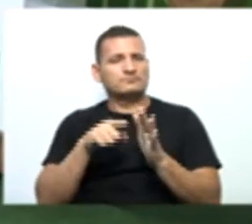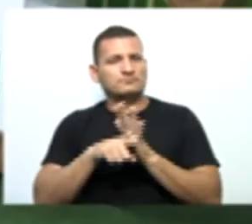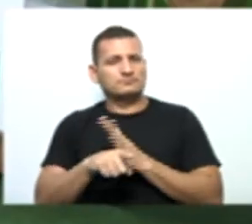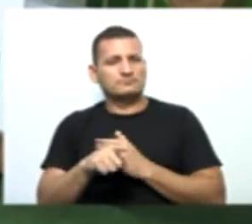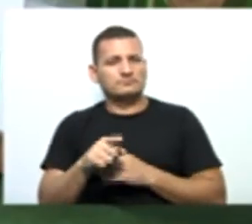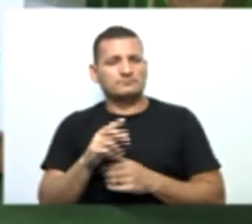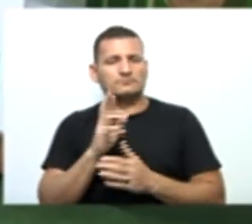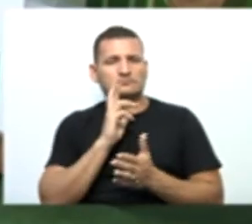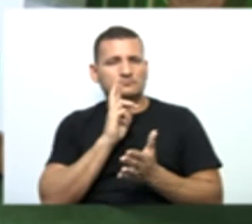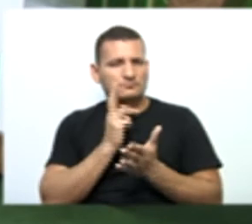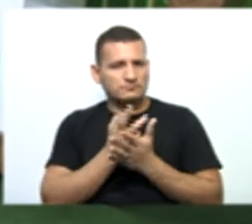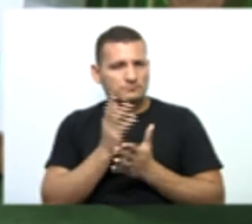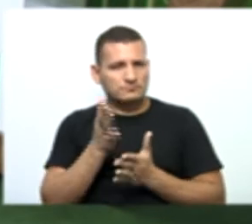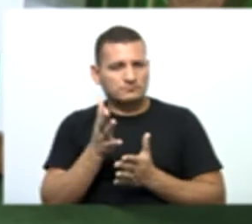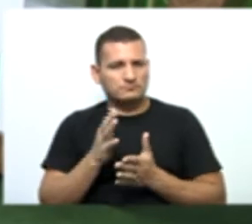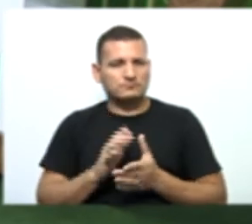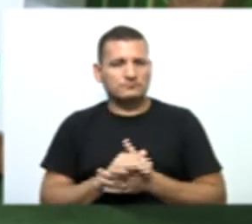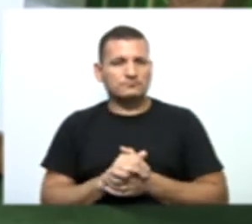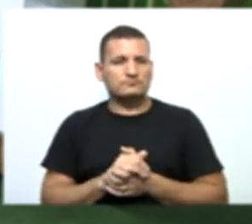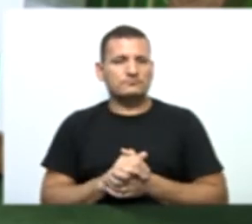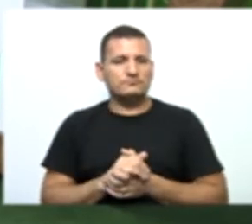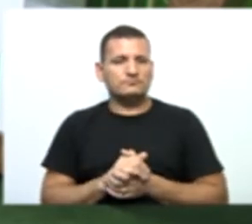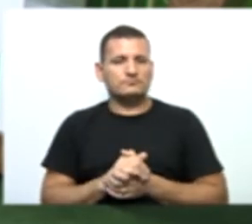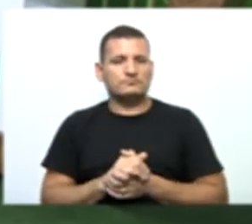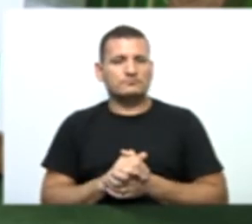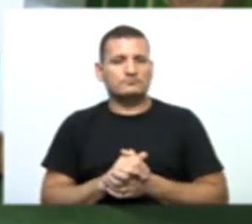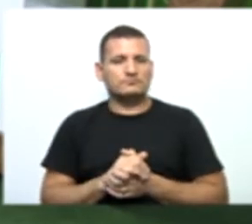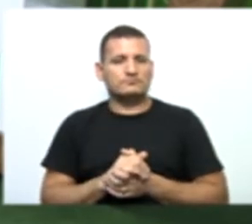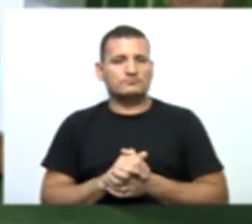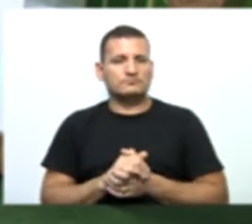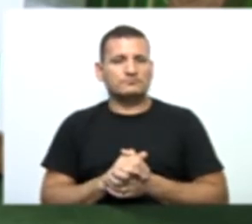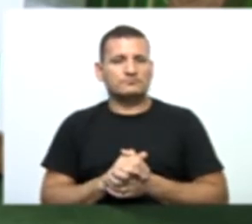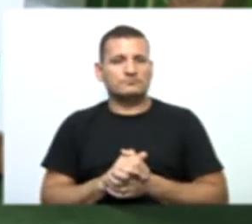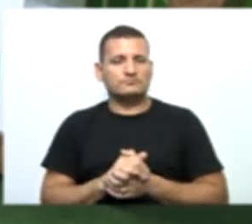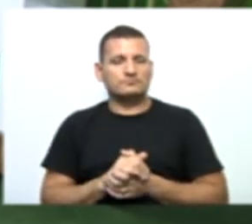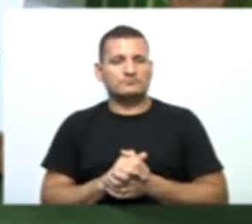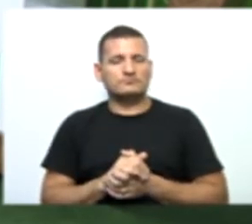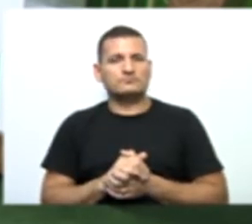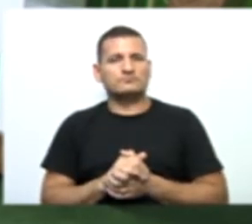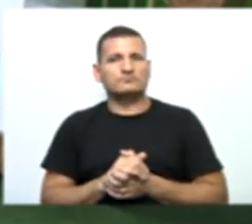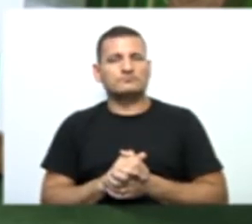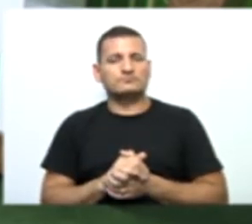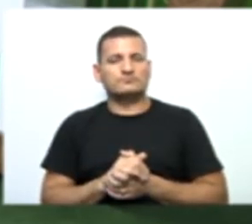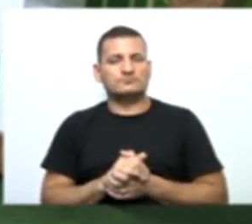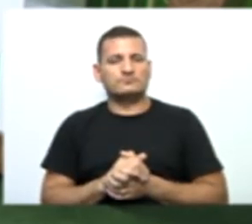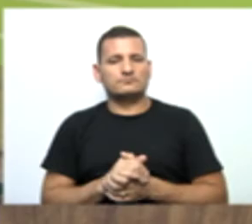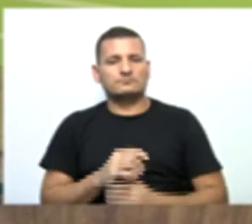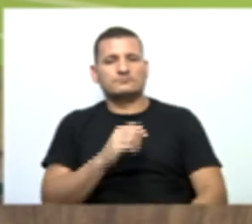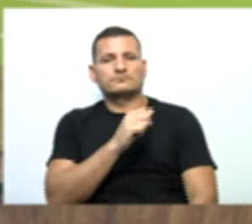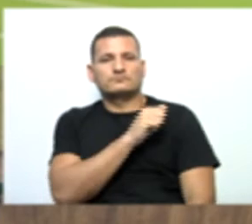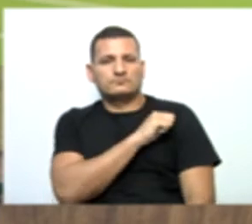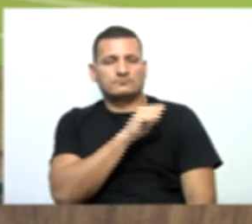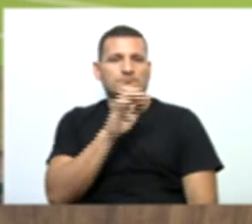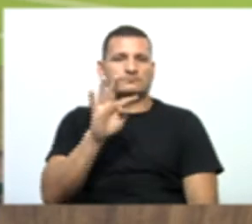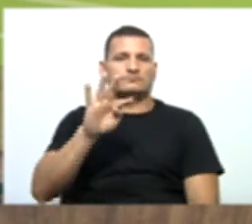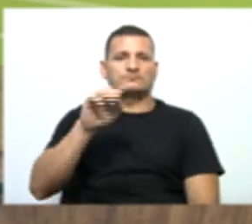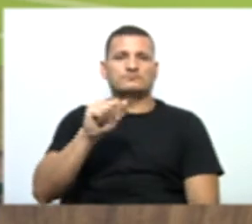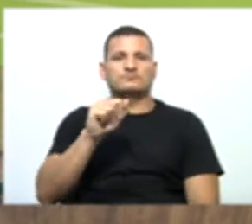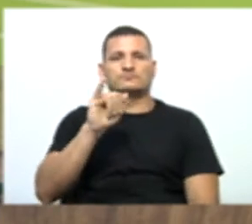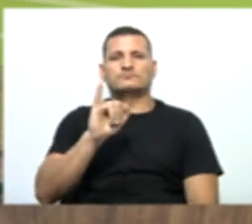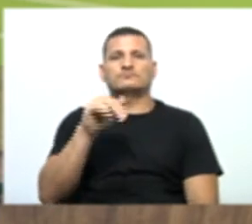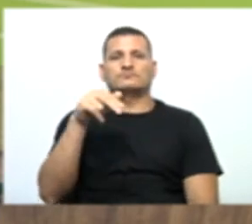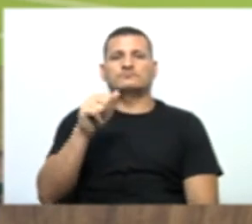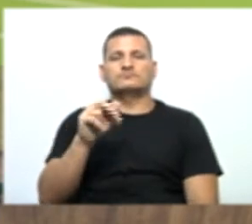Baseado nos conceitos sobre objetos, conceitue o que é comportamento do objeto. A aluna Tainara,